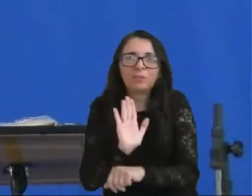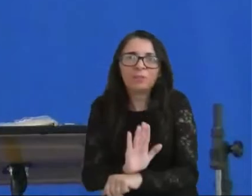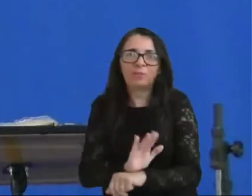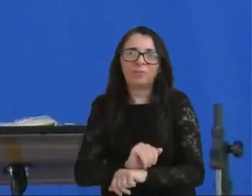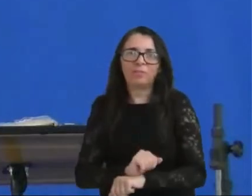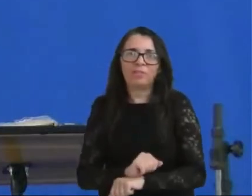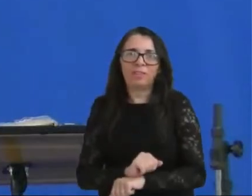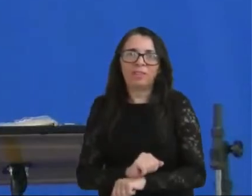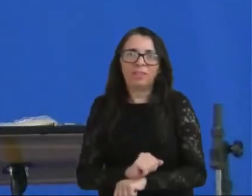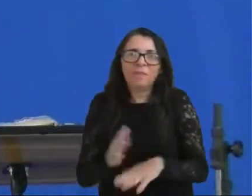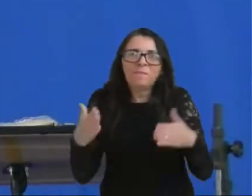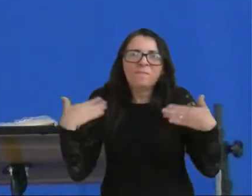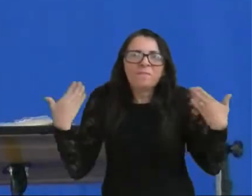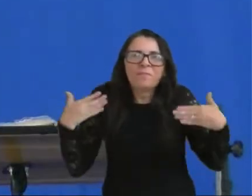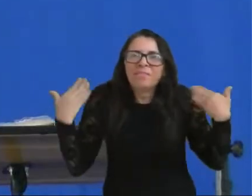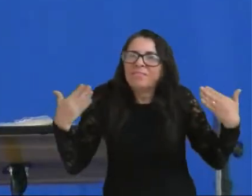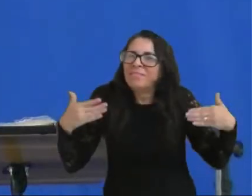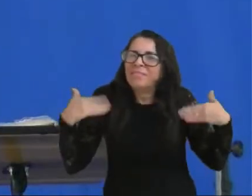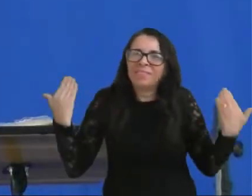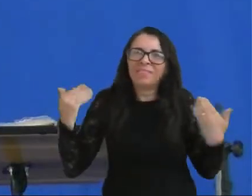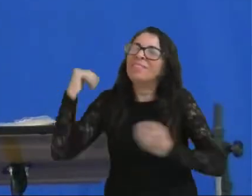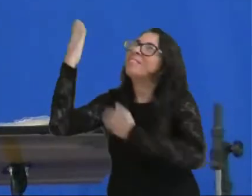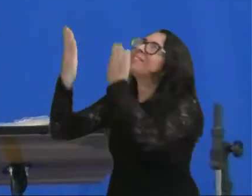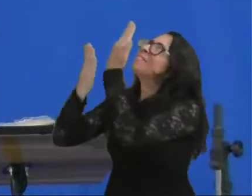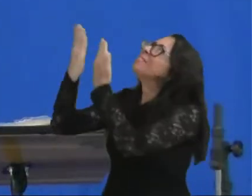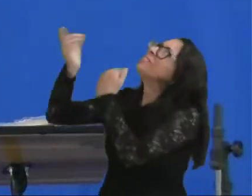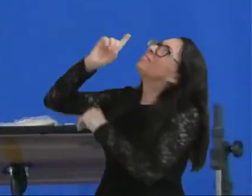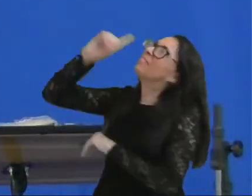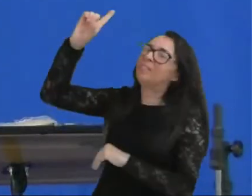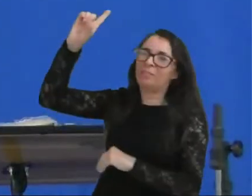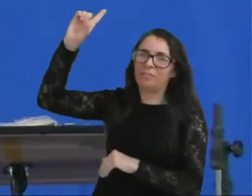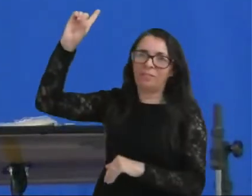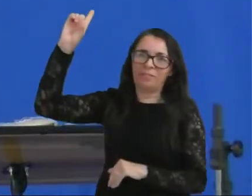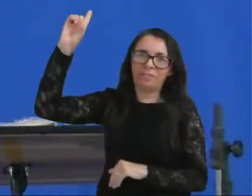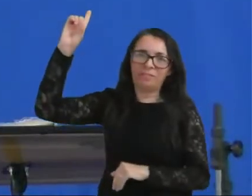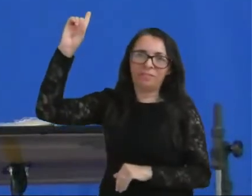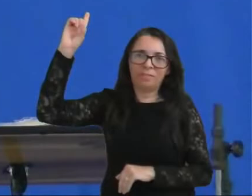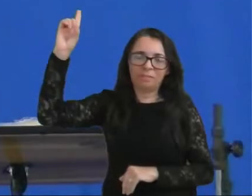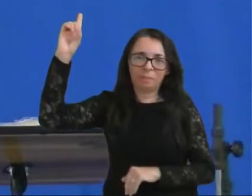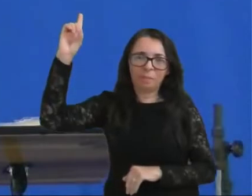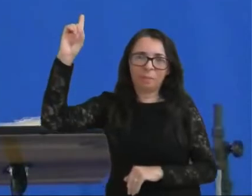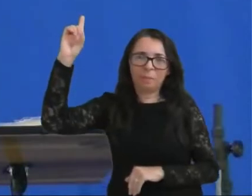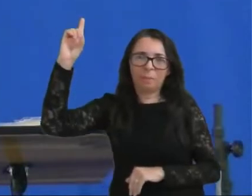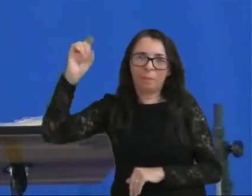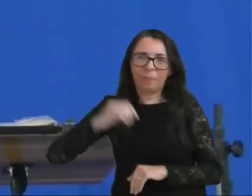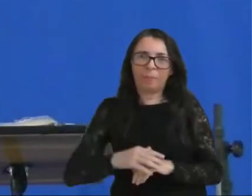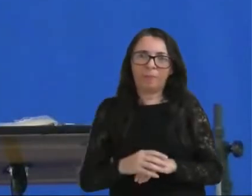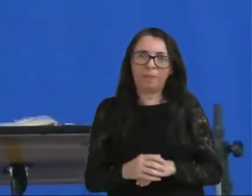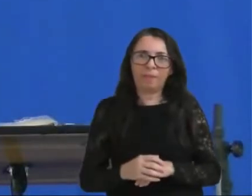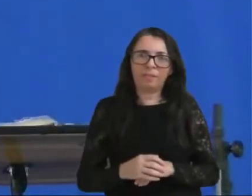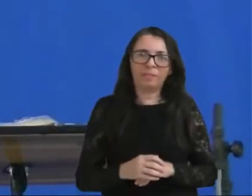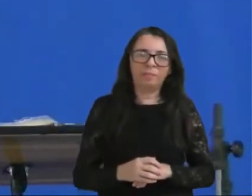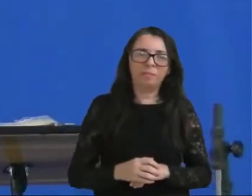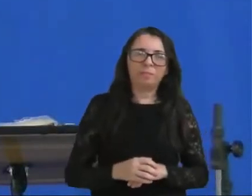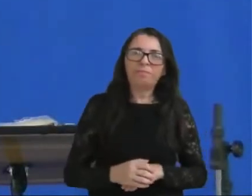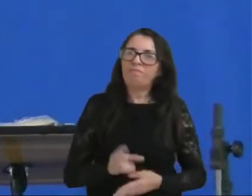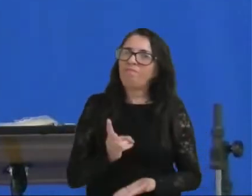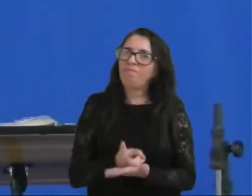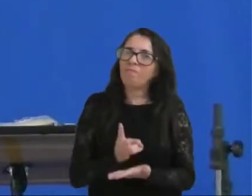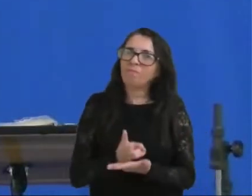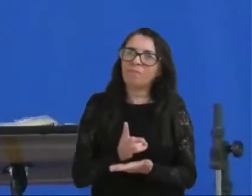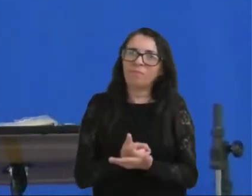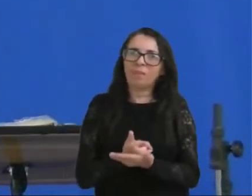já aponta essa virtude para a igreja. É uma igreja que se envolvia com a obra. Os